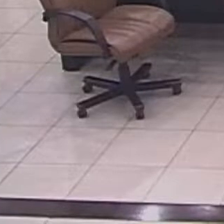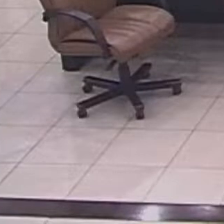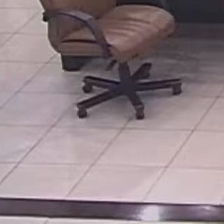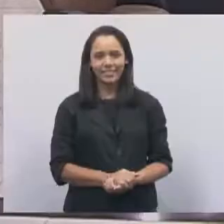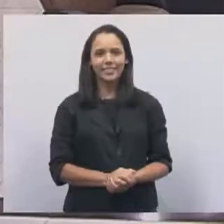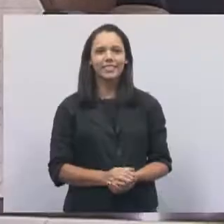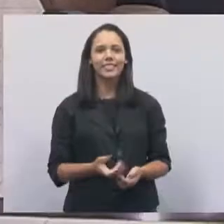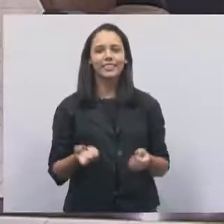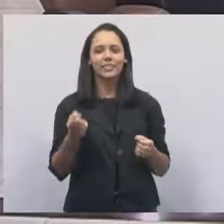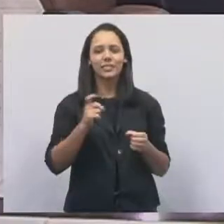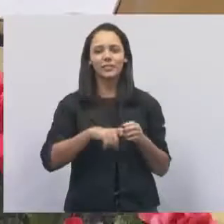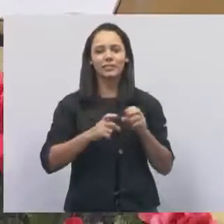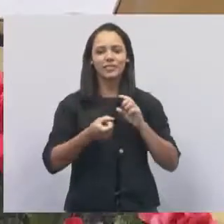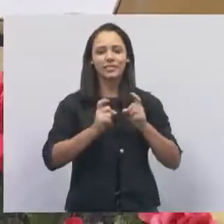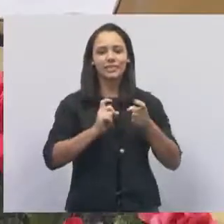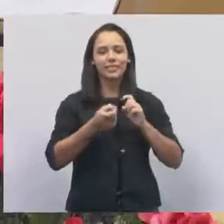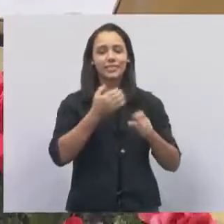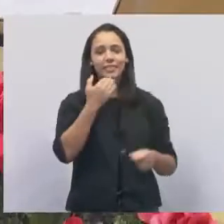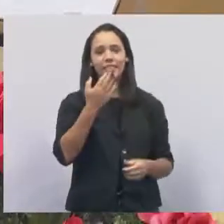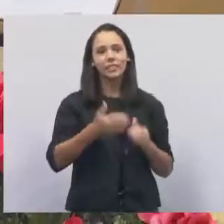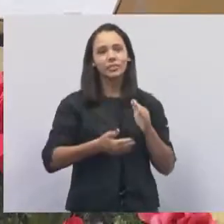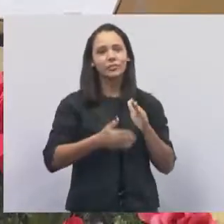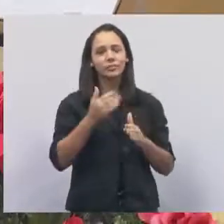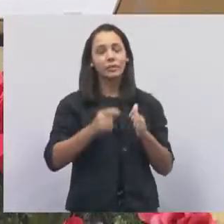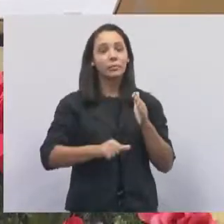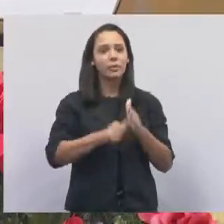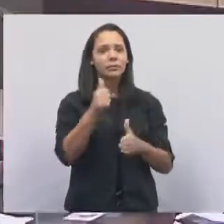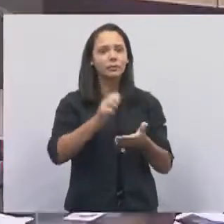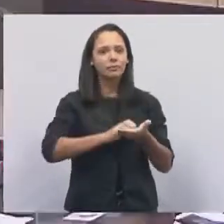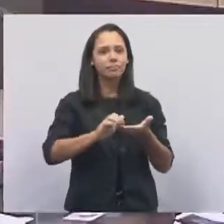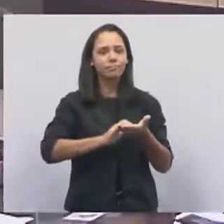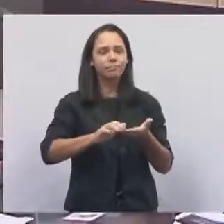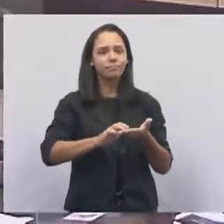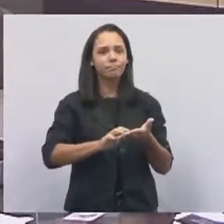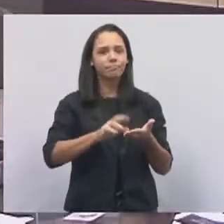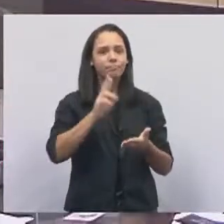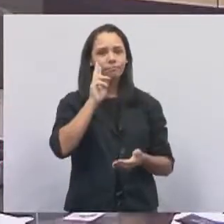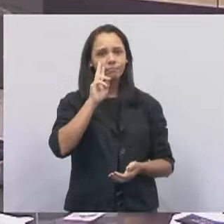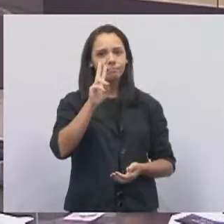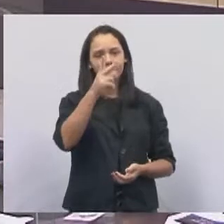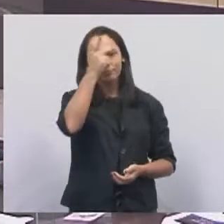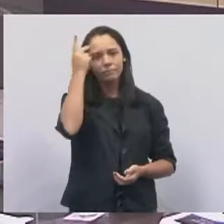retomando a sessão peço primeiro secretário que faça verificação de presença